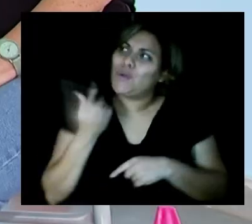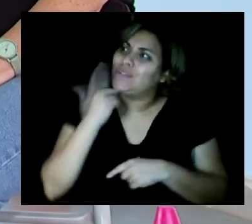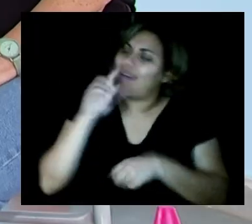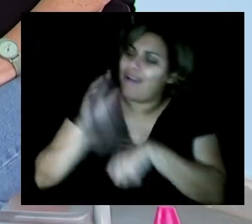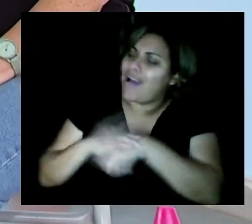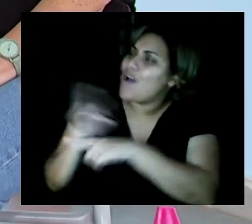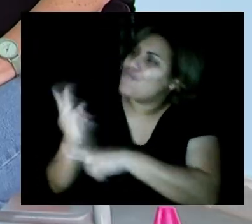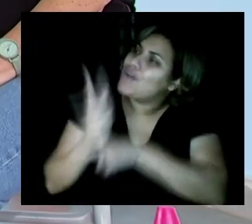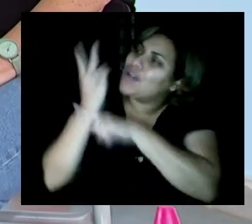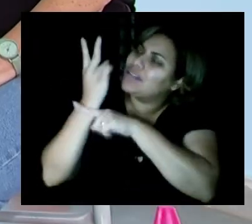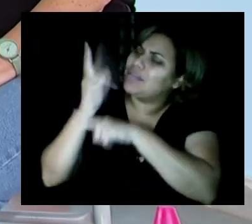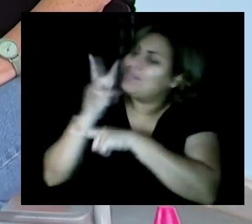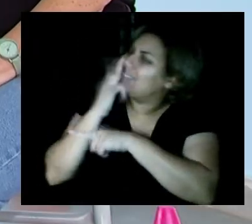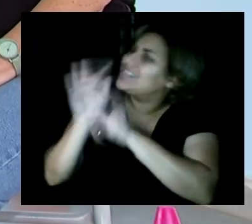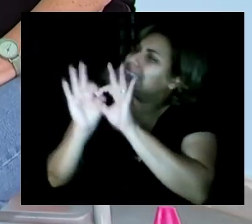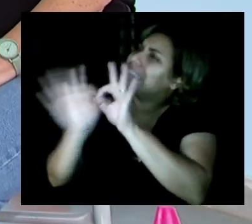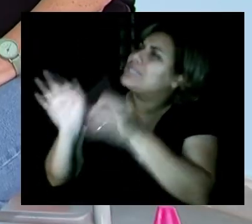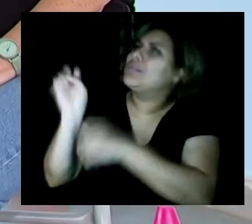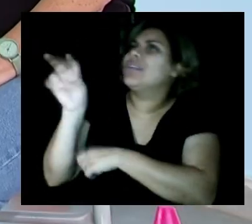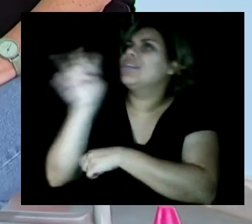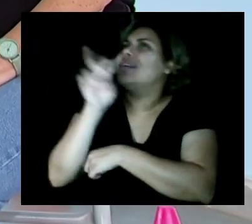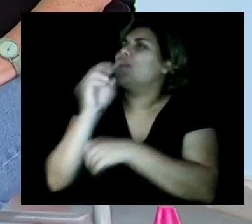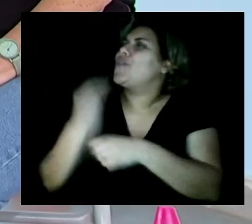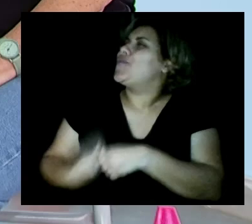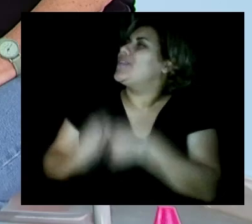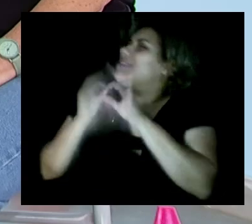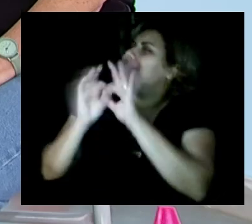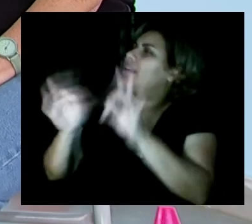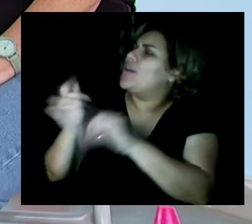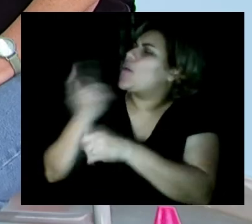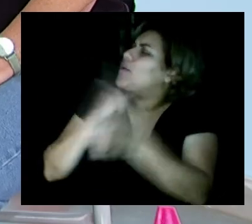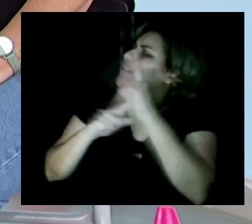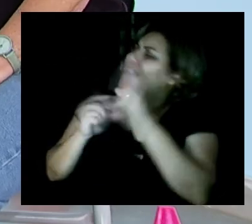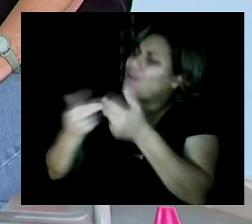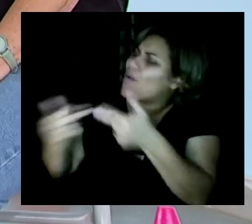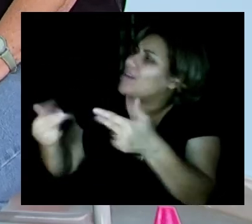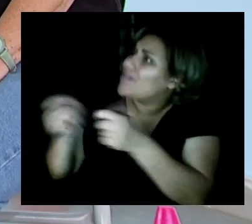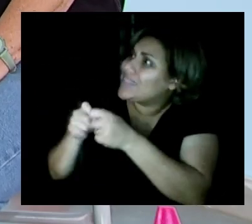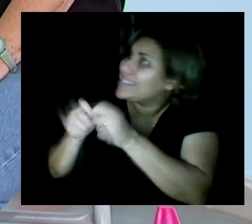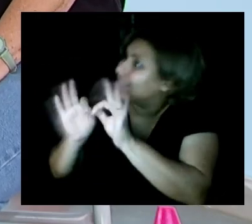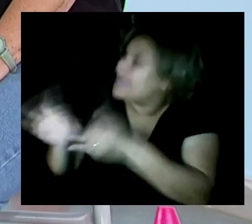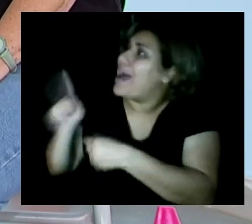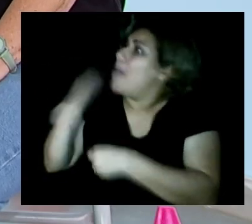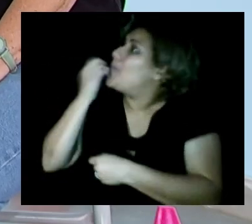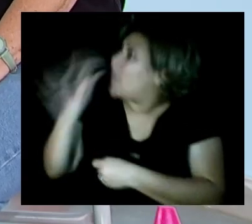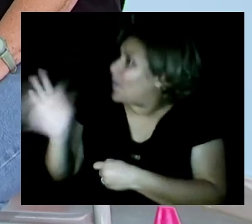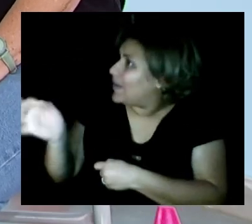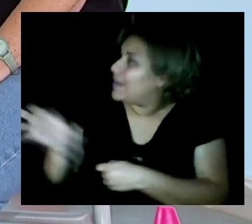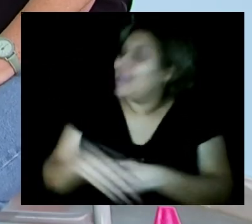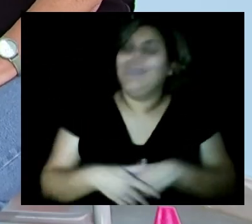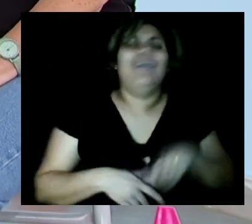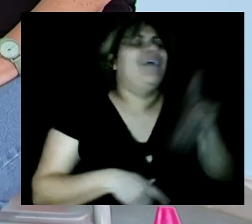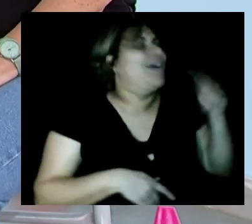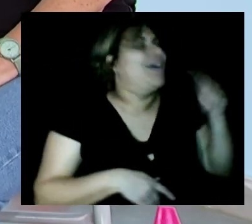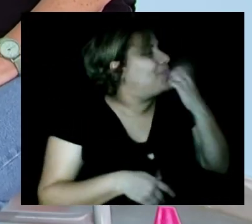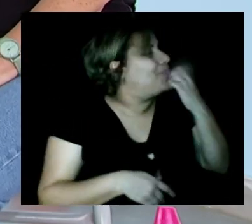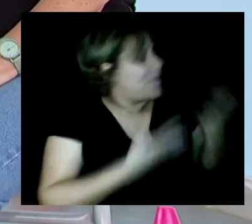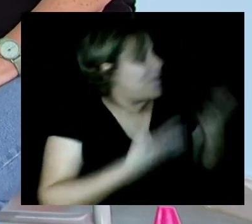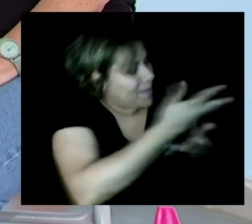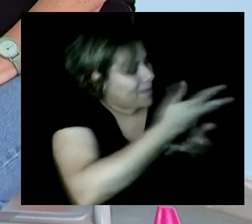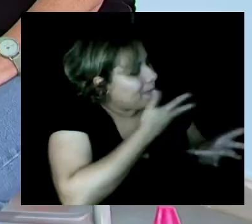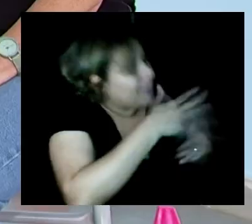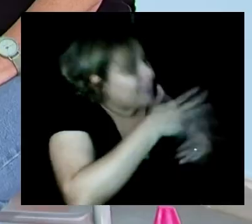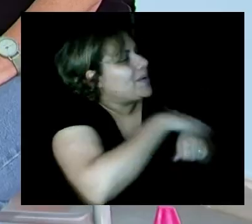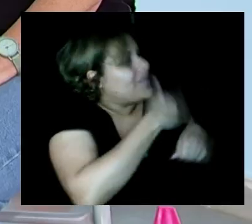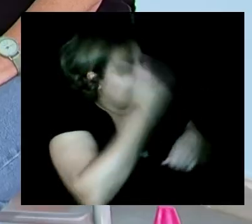simples da vida. Como é bom poder fazer as coisas simples da vida, né? Muito! Como é bom poder estar aqui conversando com você e você me entendendo.